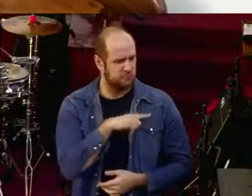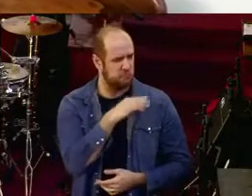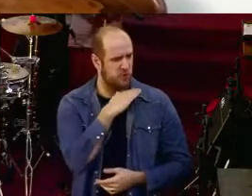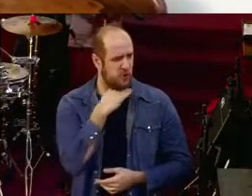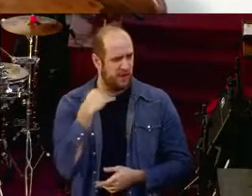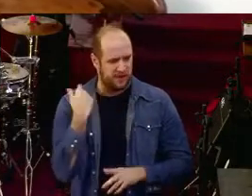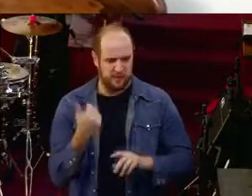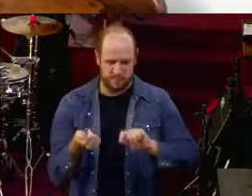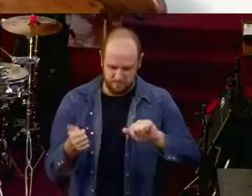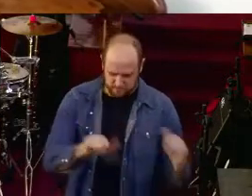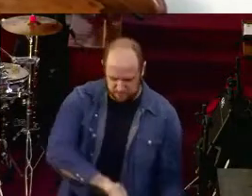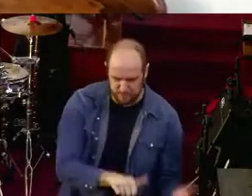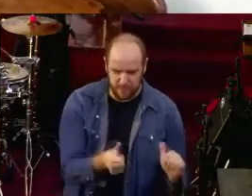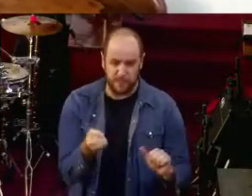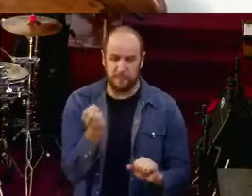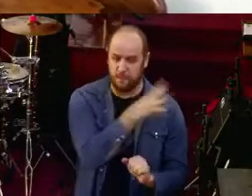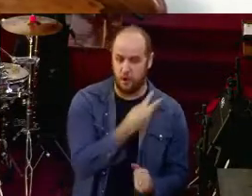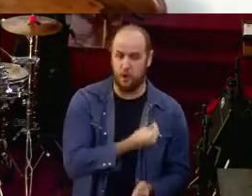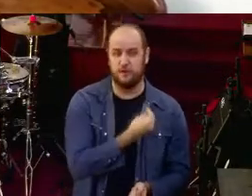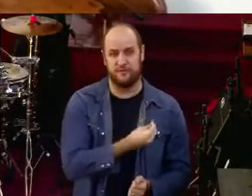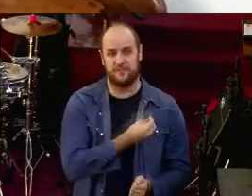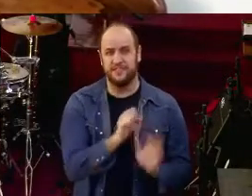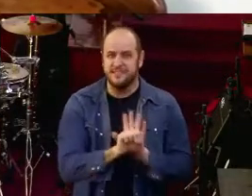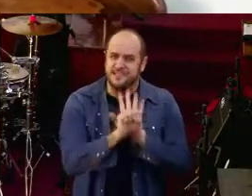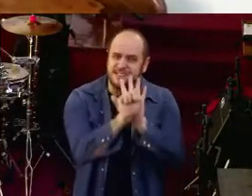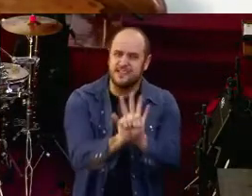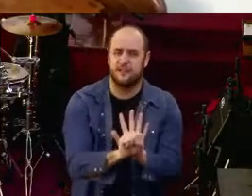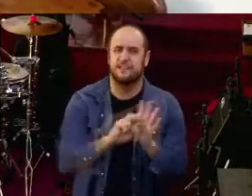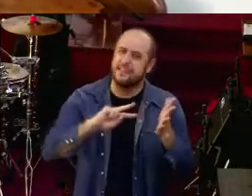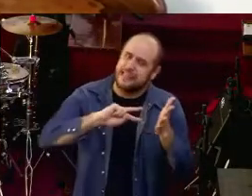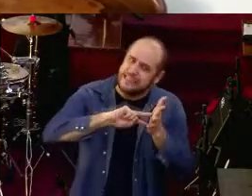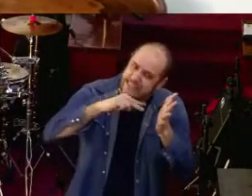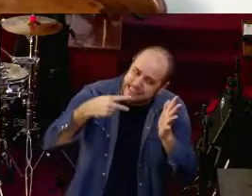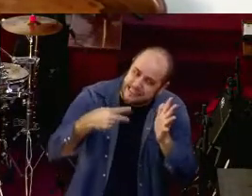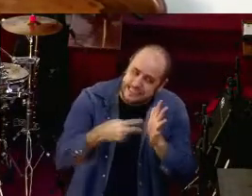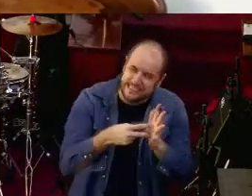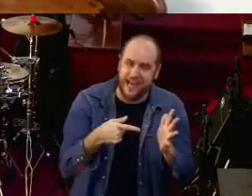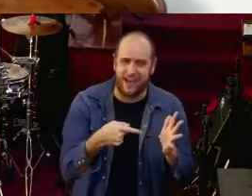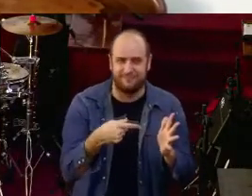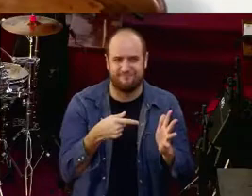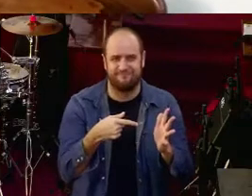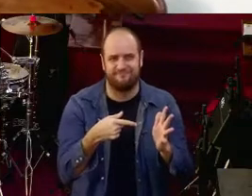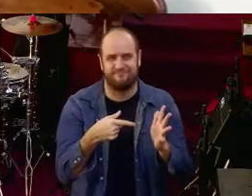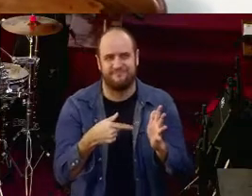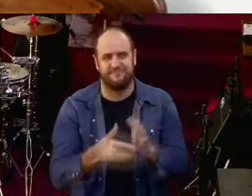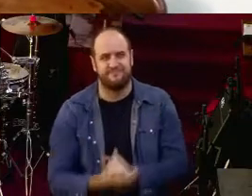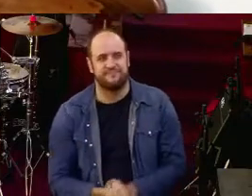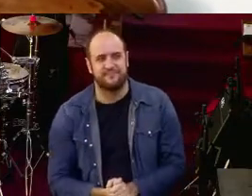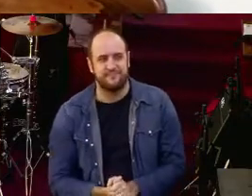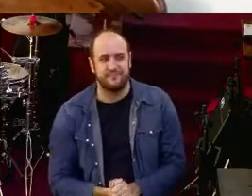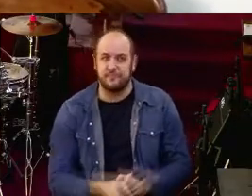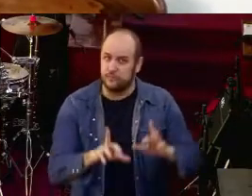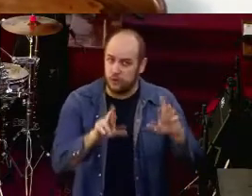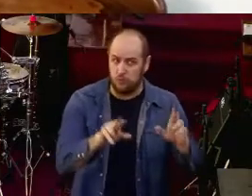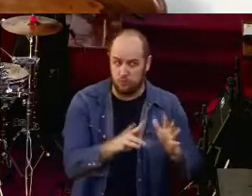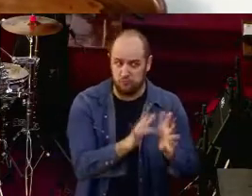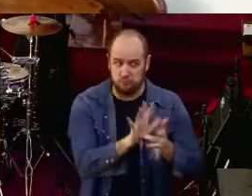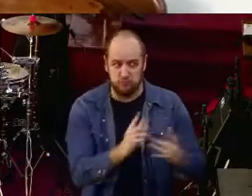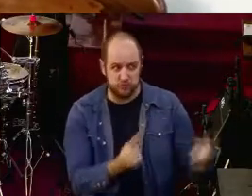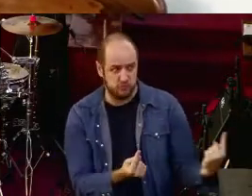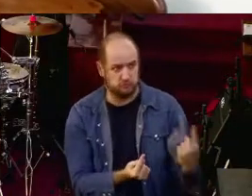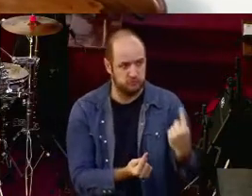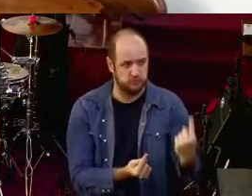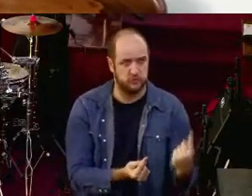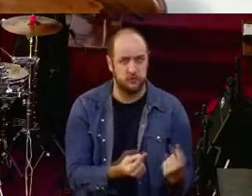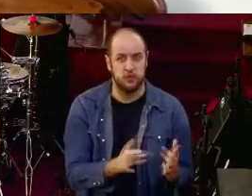por causa da graça de Deus. Então foi isso que Jesus foi fazer lá. Ele foi ser batizado como